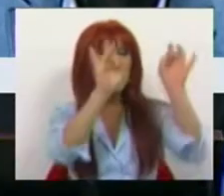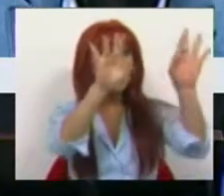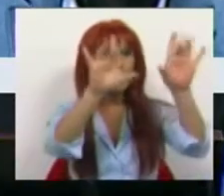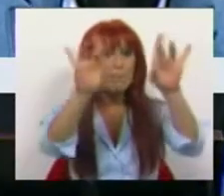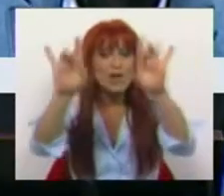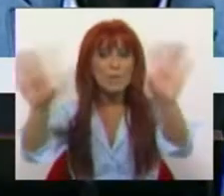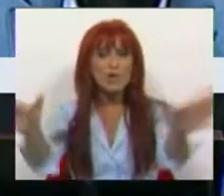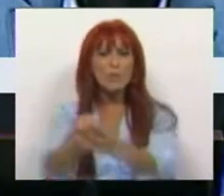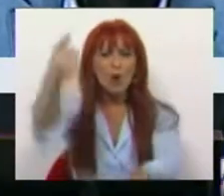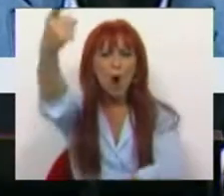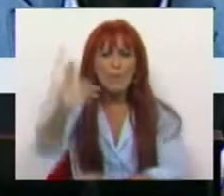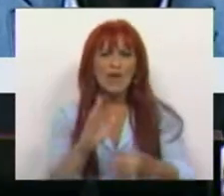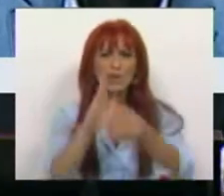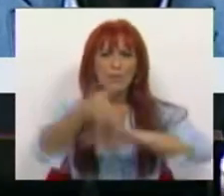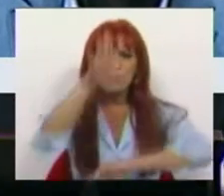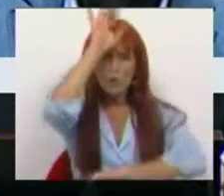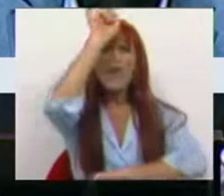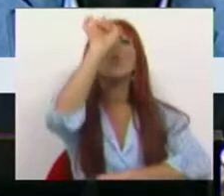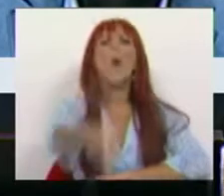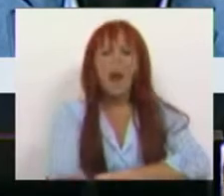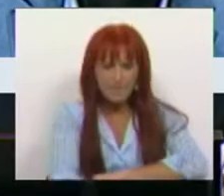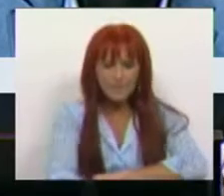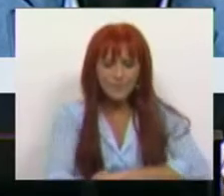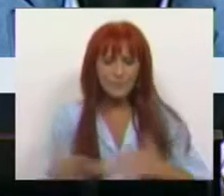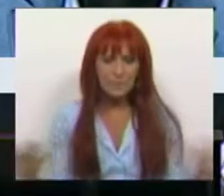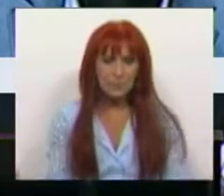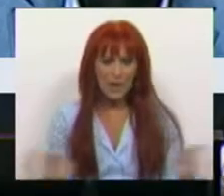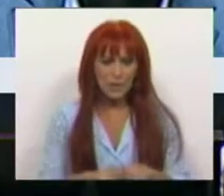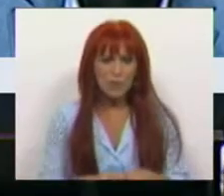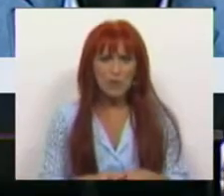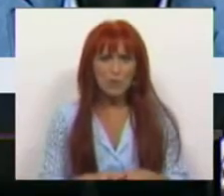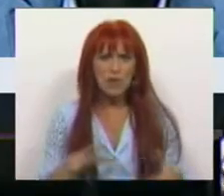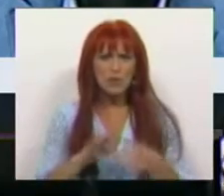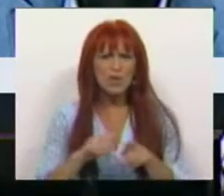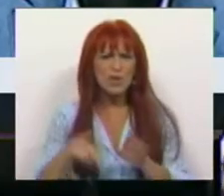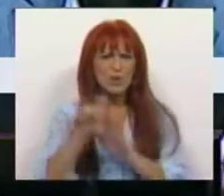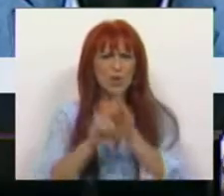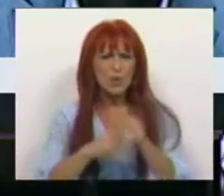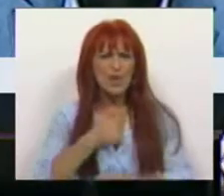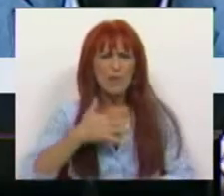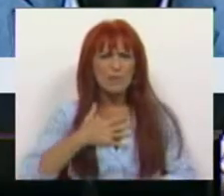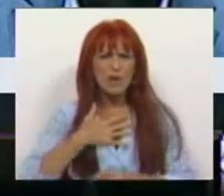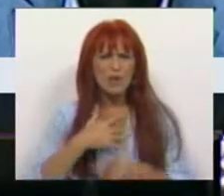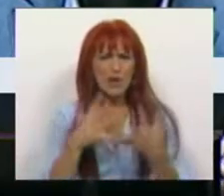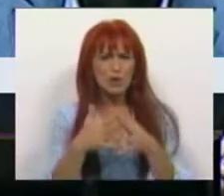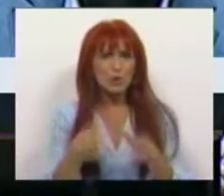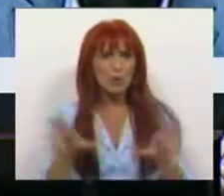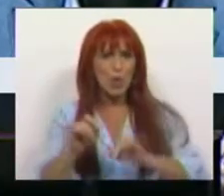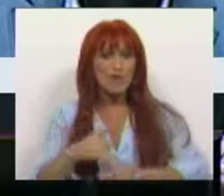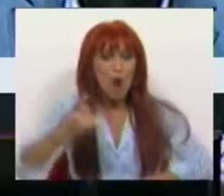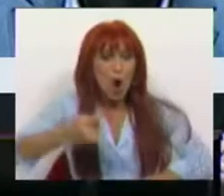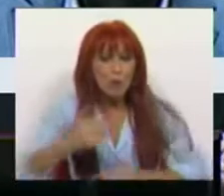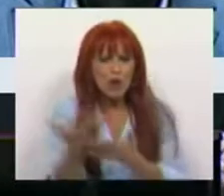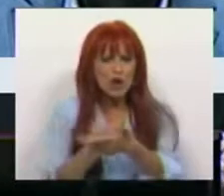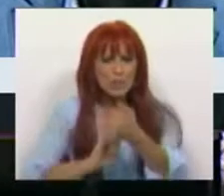despedimento coletivo é obrigatória a intervenção do Governo. E é para uma empresa utilizar o Estatuto de Empresa em Reestruturação, é obrigatório